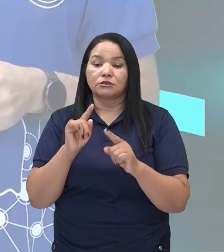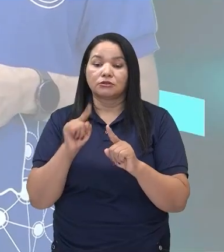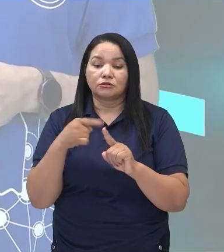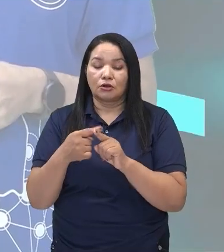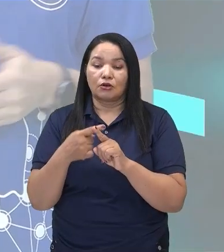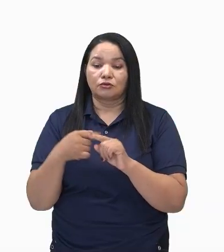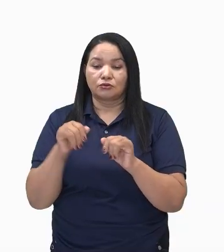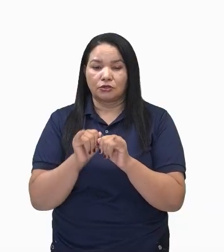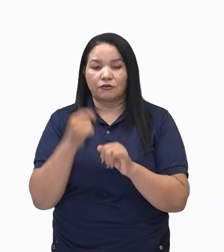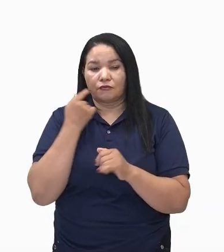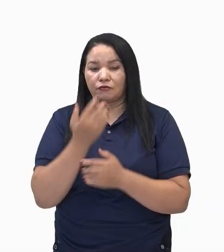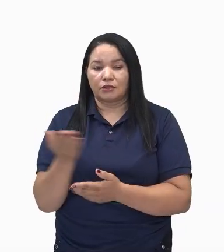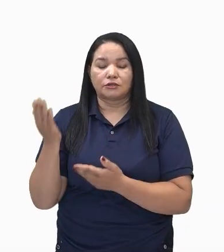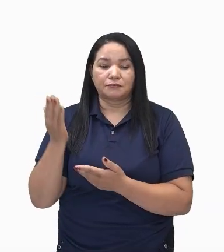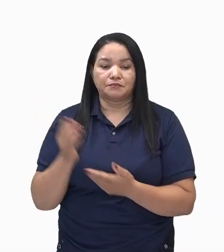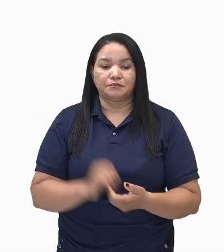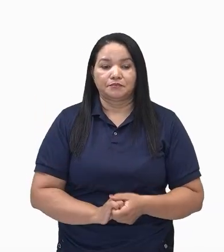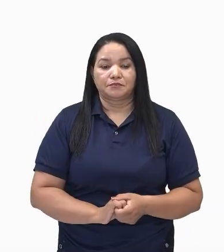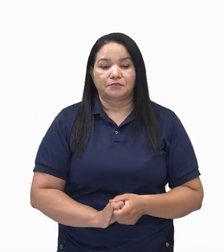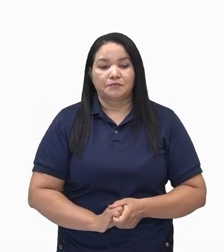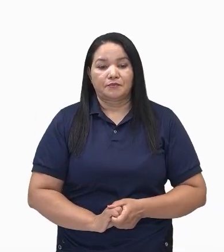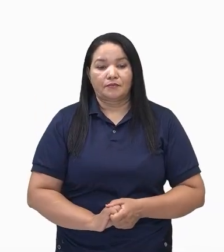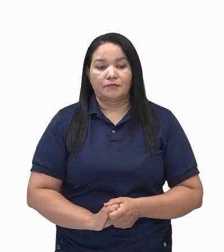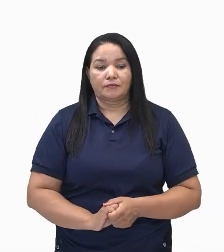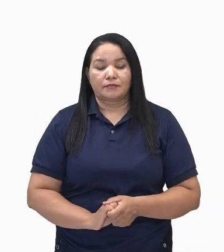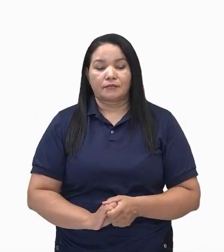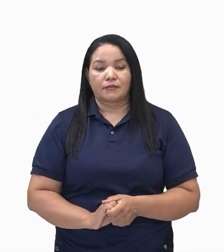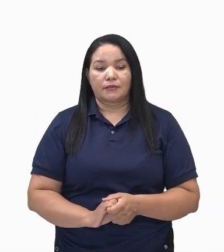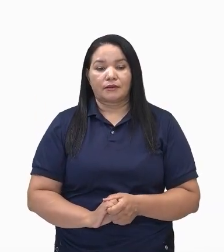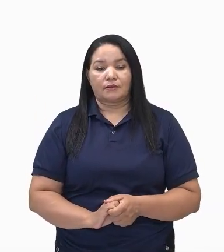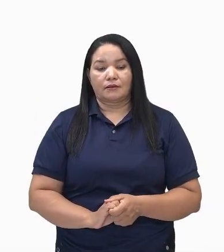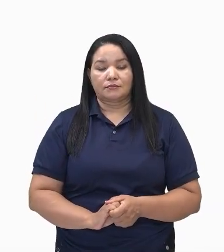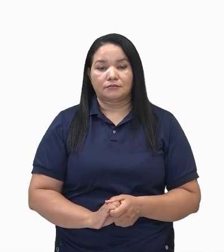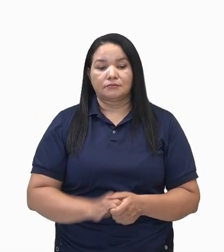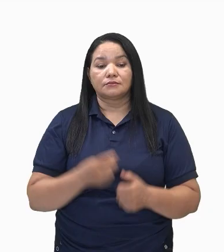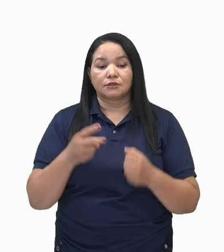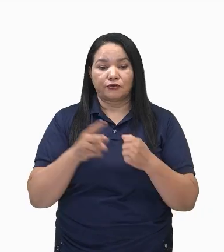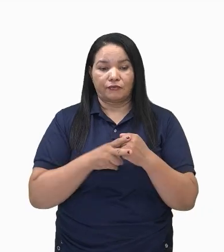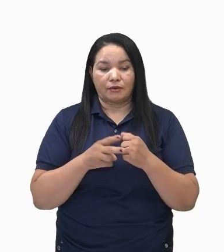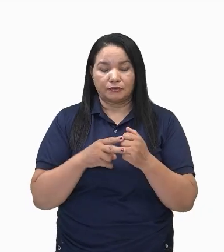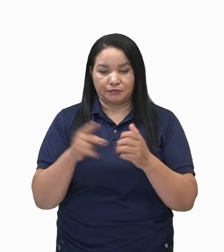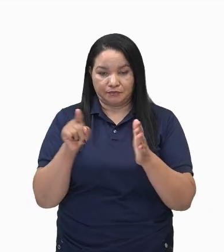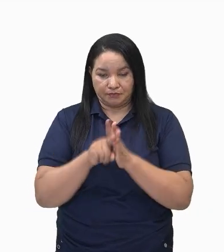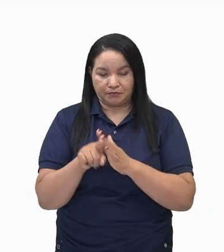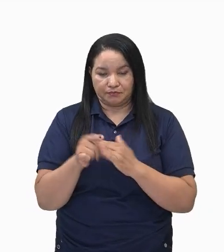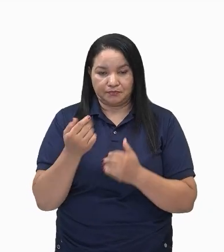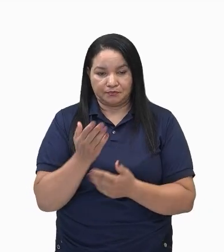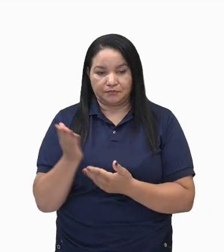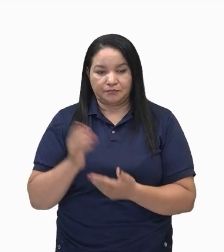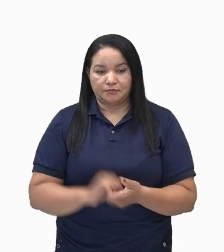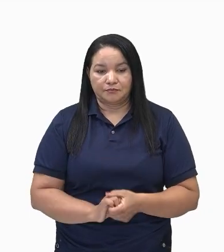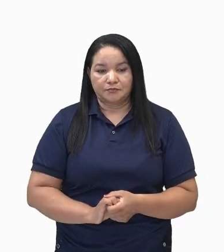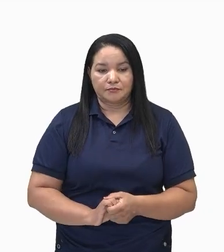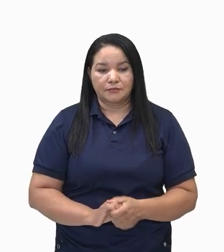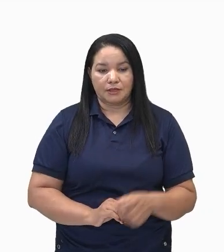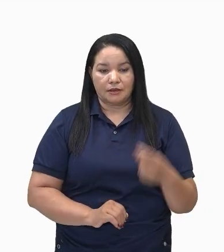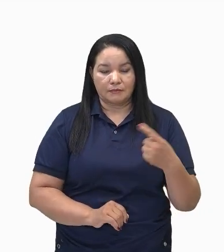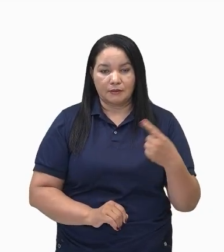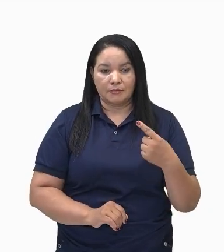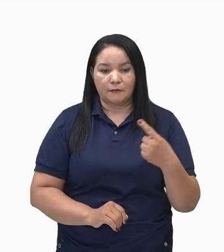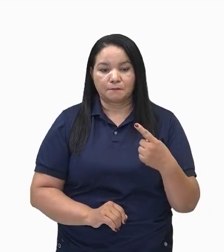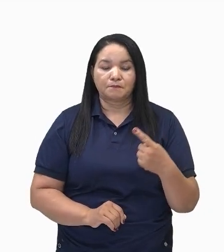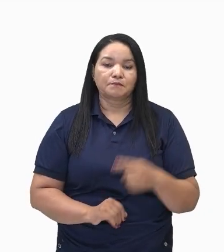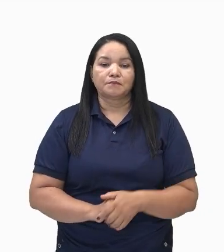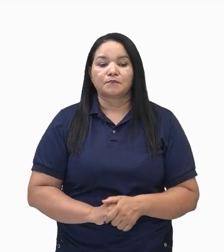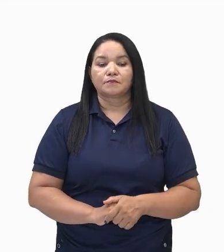mark. Olha os exemplos. To be, ser, estar, question. Perguntas, então, com o verbo to be. Olha só, tem